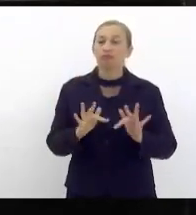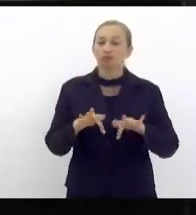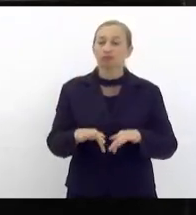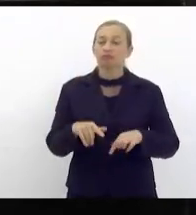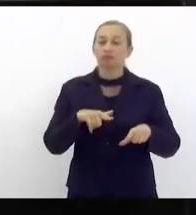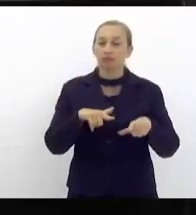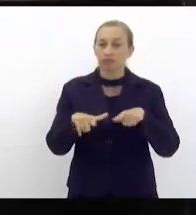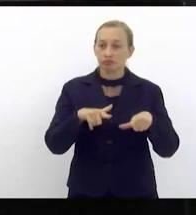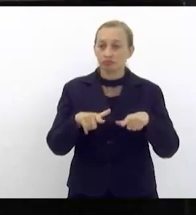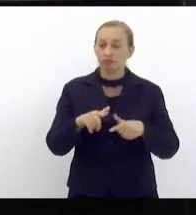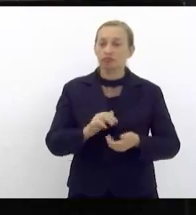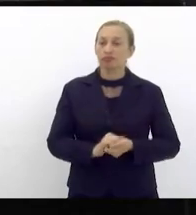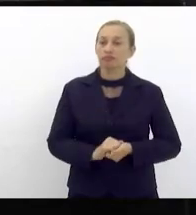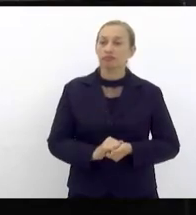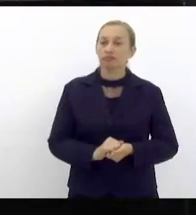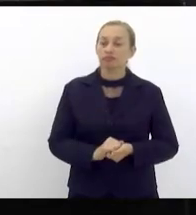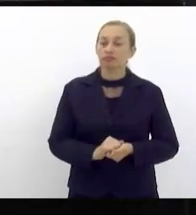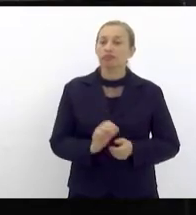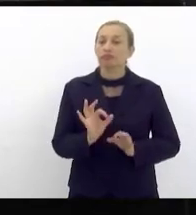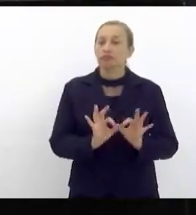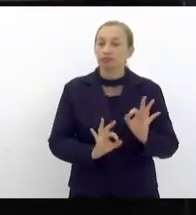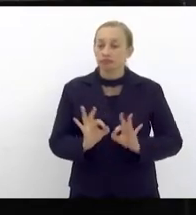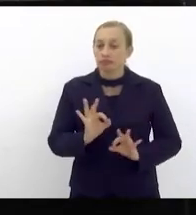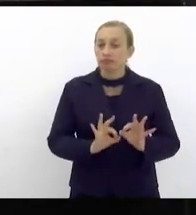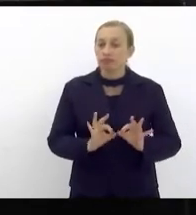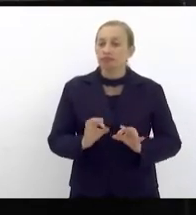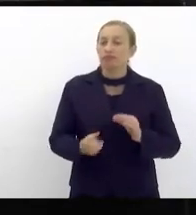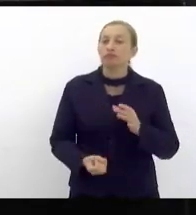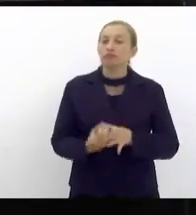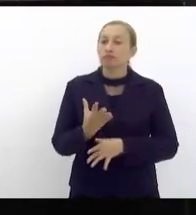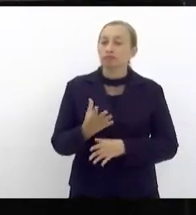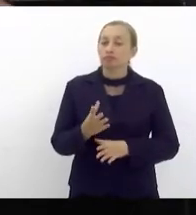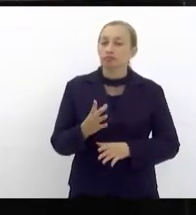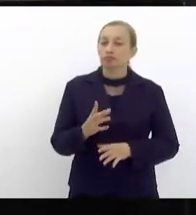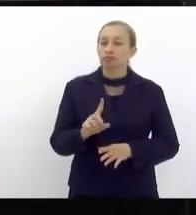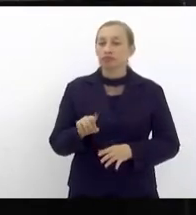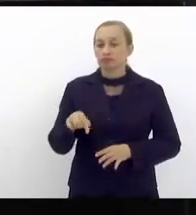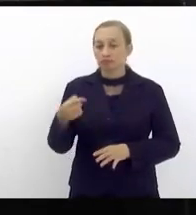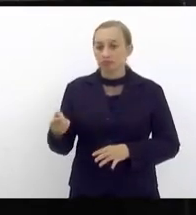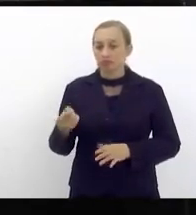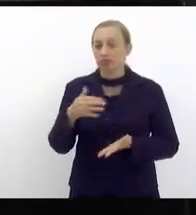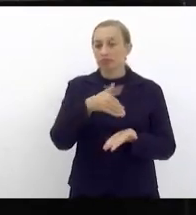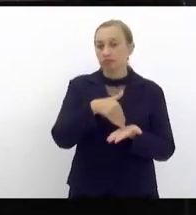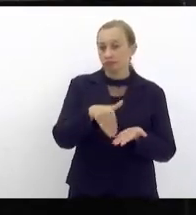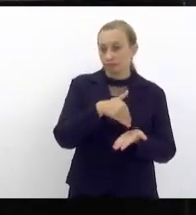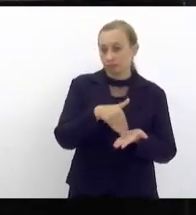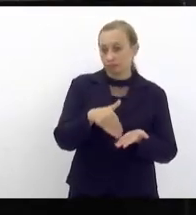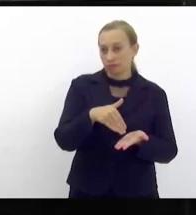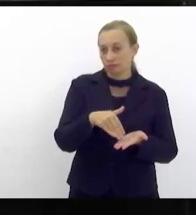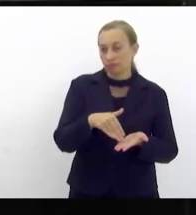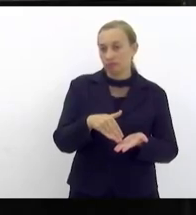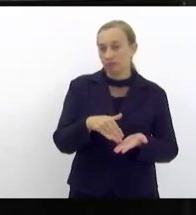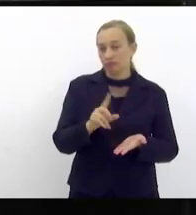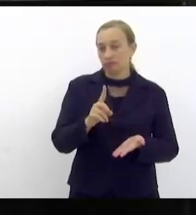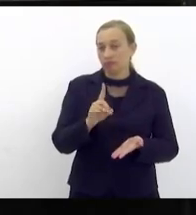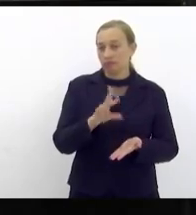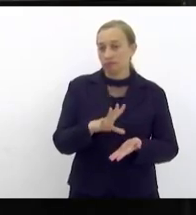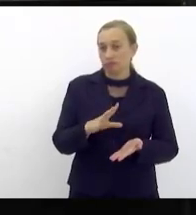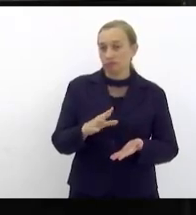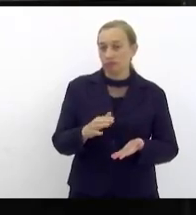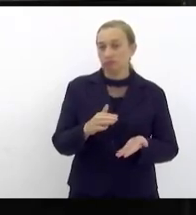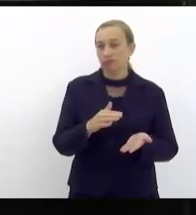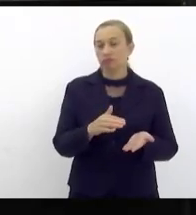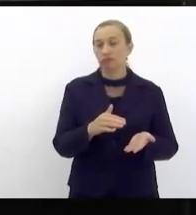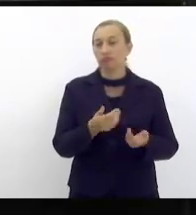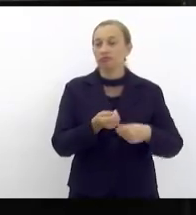desse plano e a construção desse índice para outras secretarias que não é única exclusivamente